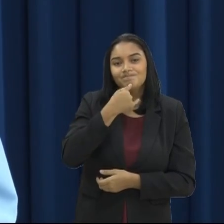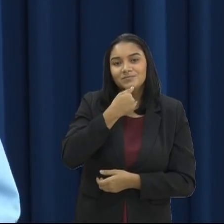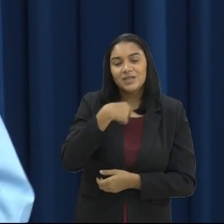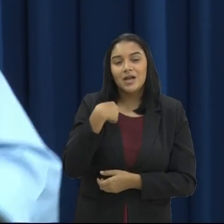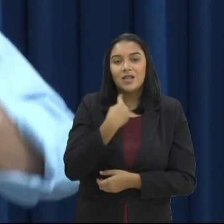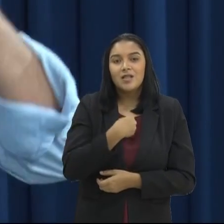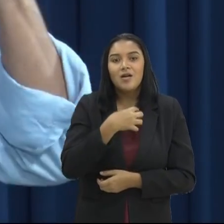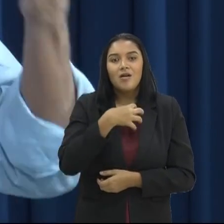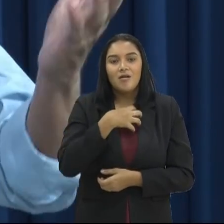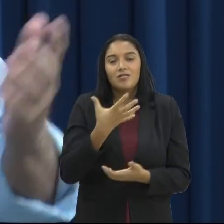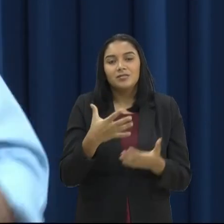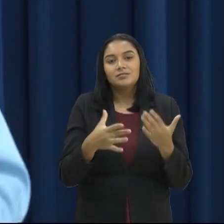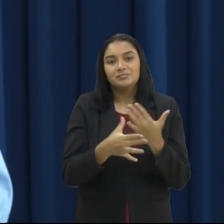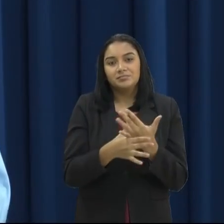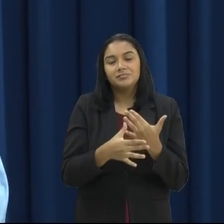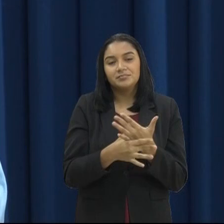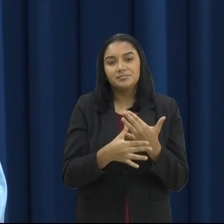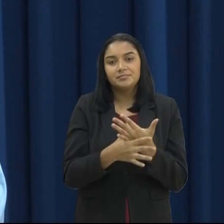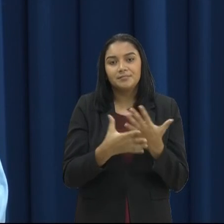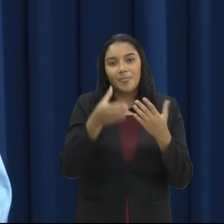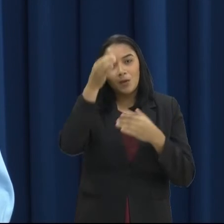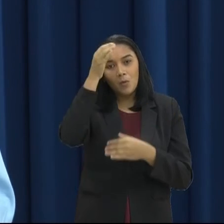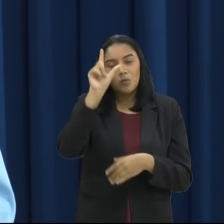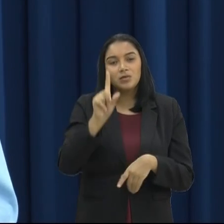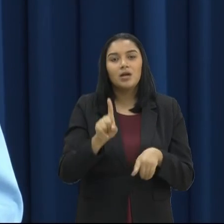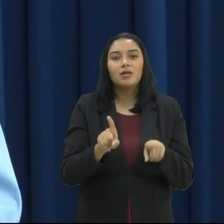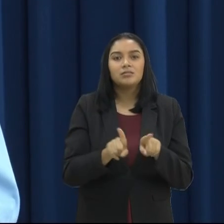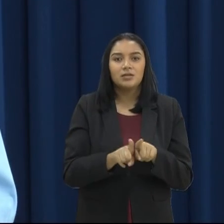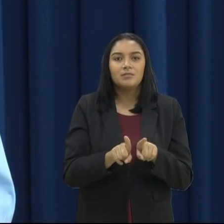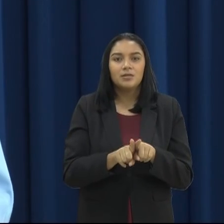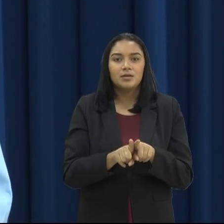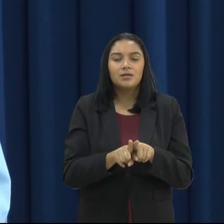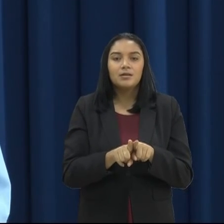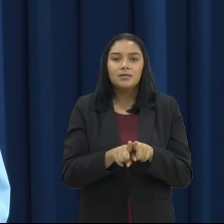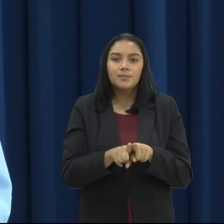por questões culturais ou mesmo por questão